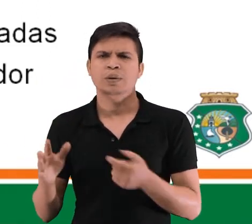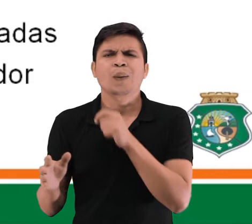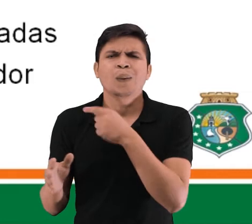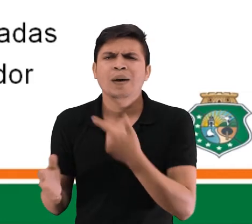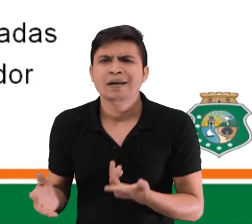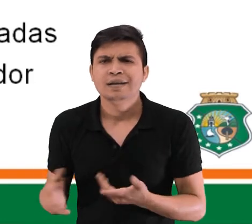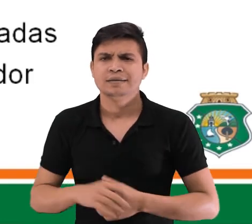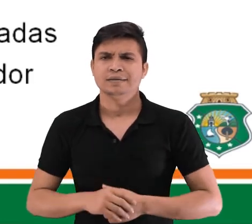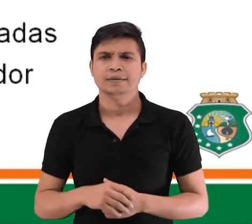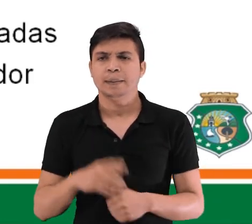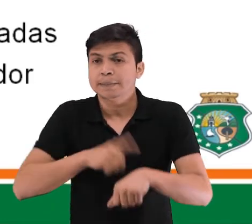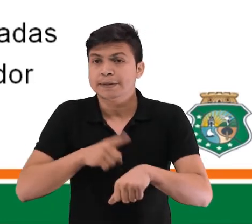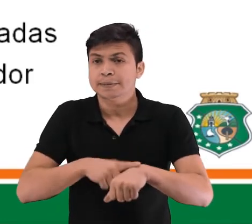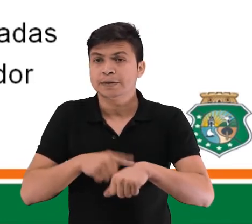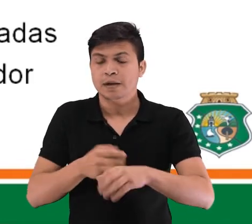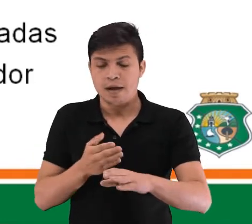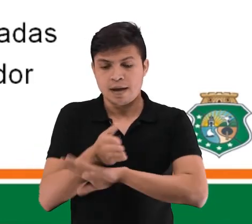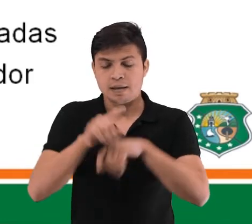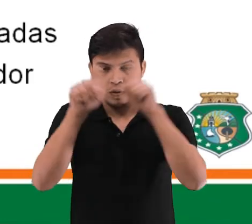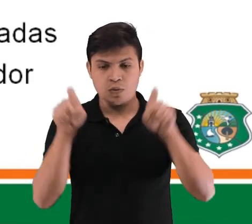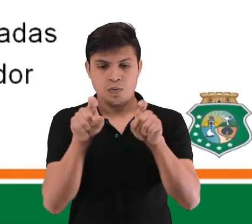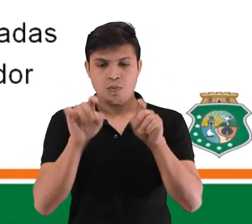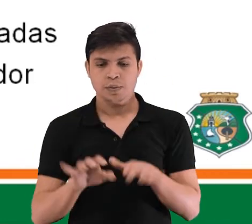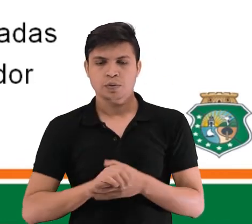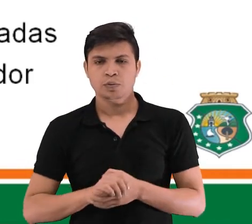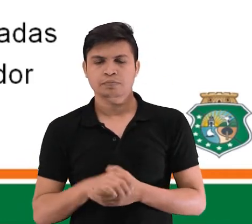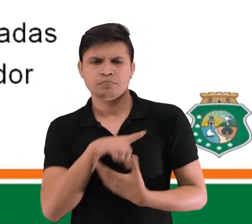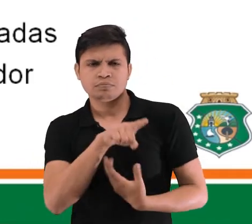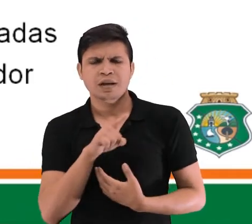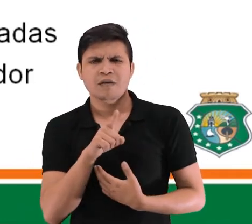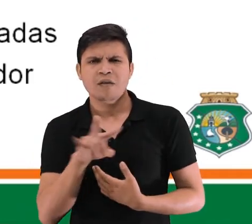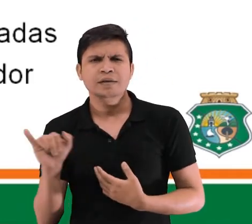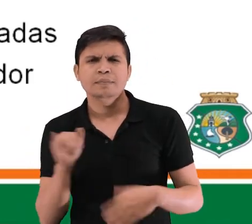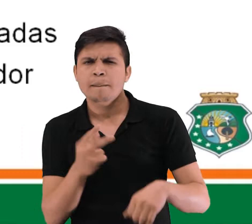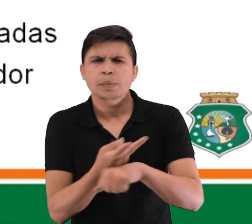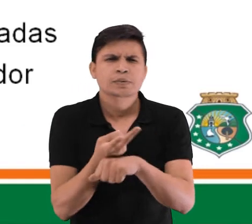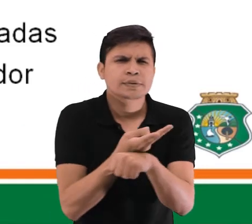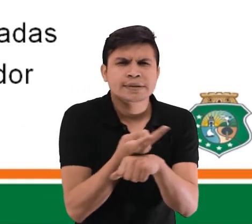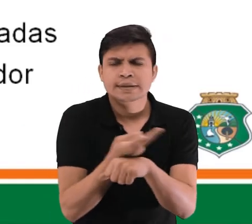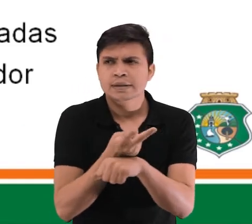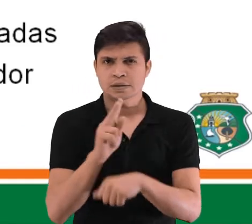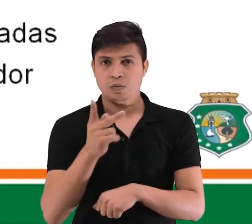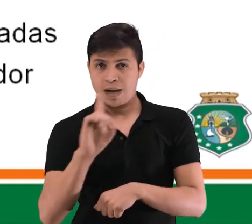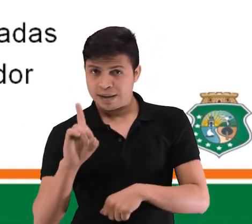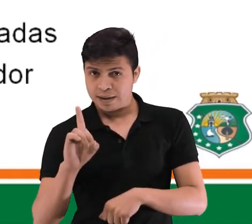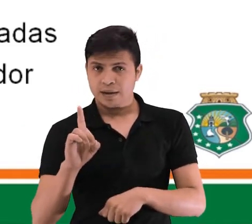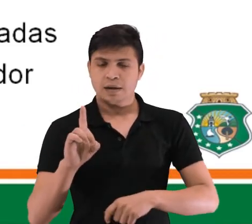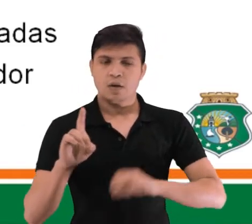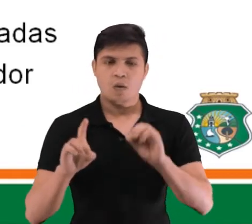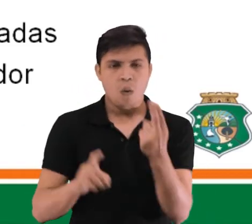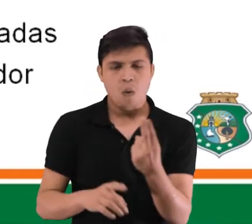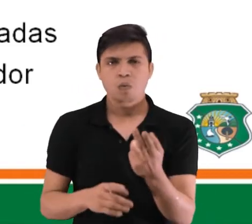Quando você entra no seu computador, ele vai procurar um HD ou